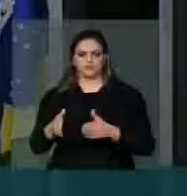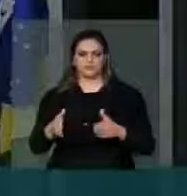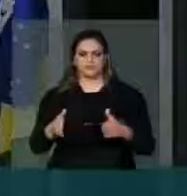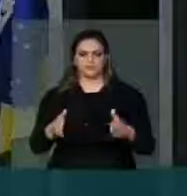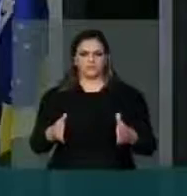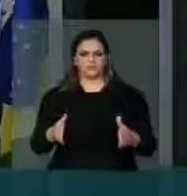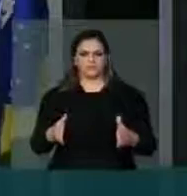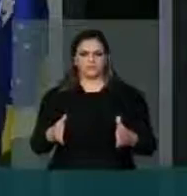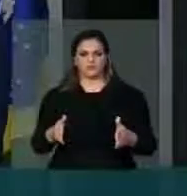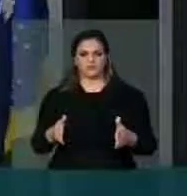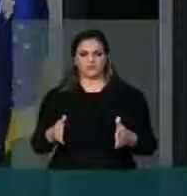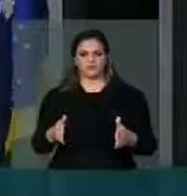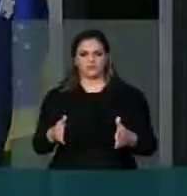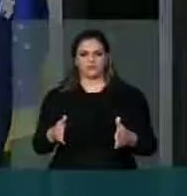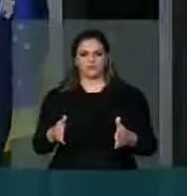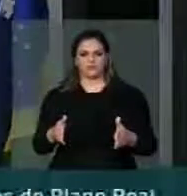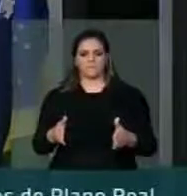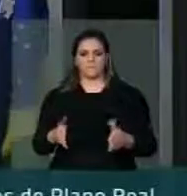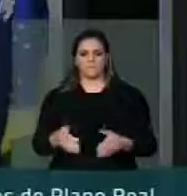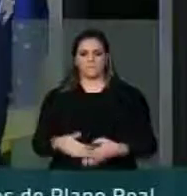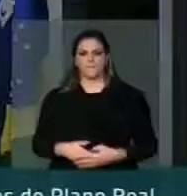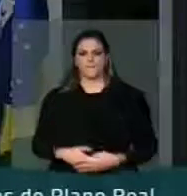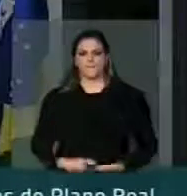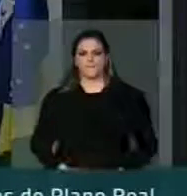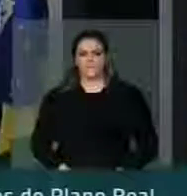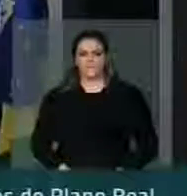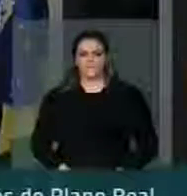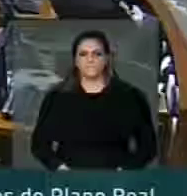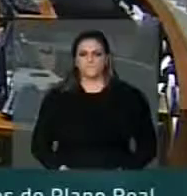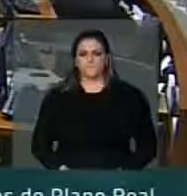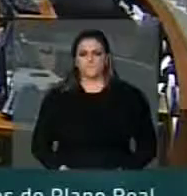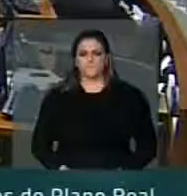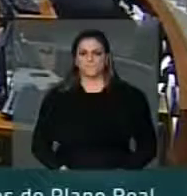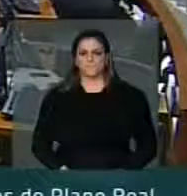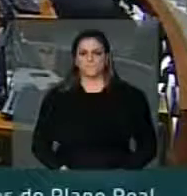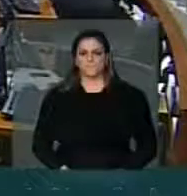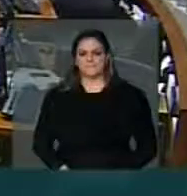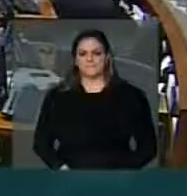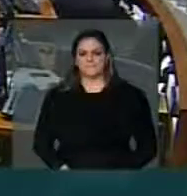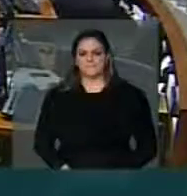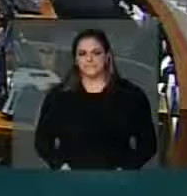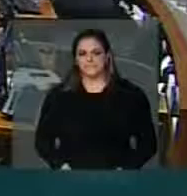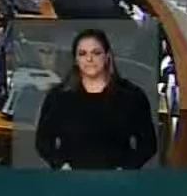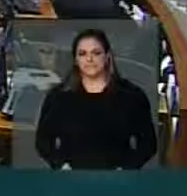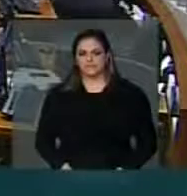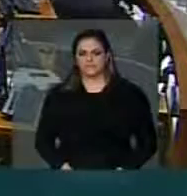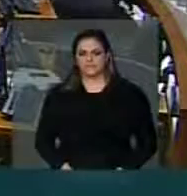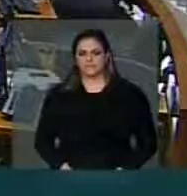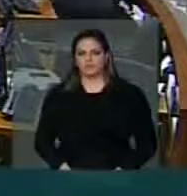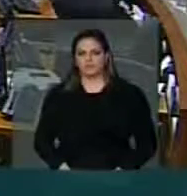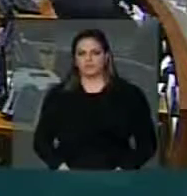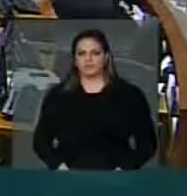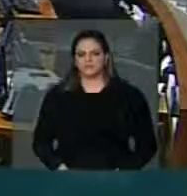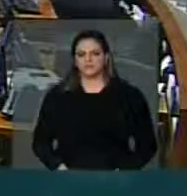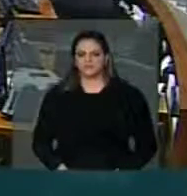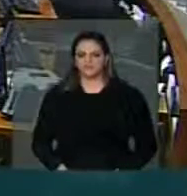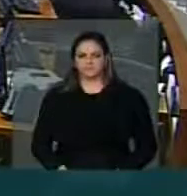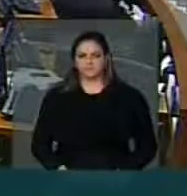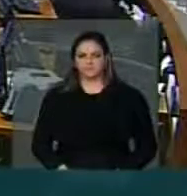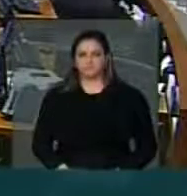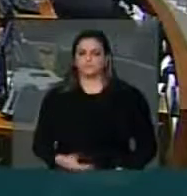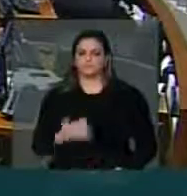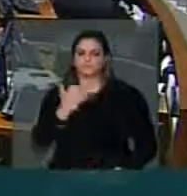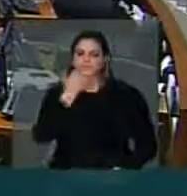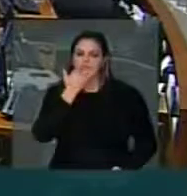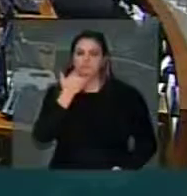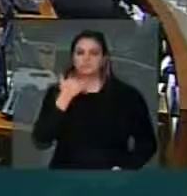e 36 minutos, você está acompanhando a sessão solene que lembra os 21 anos do Plano Real, uma proposta do deputado Luiz Carlos